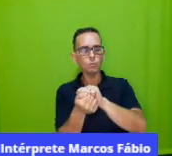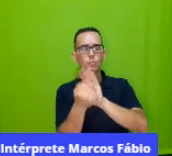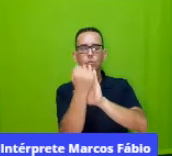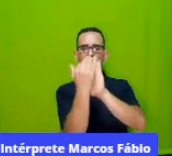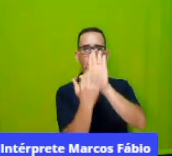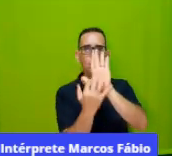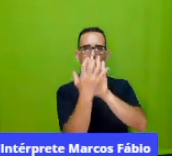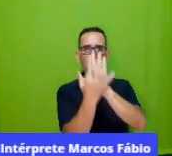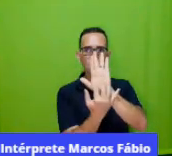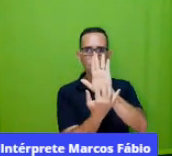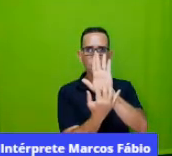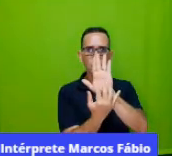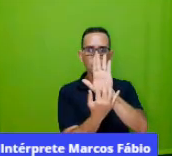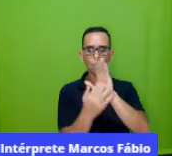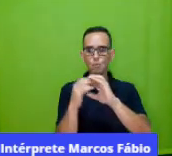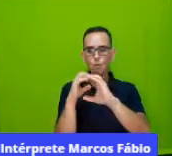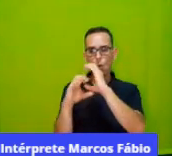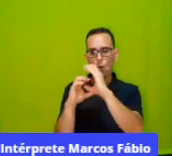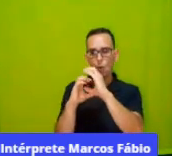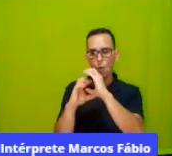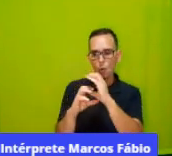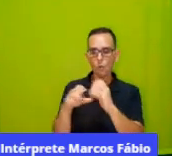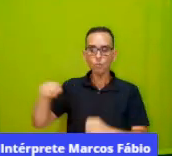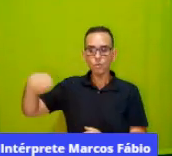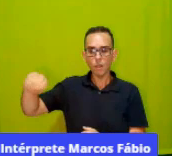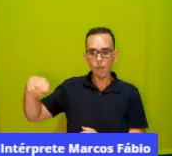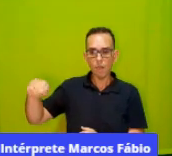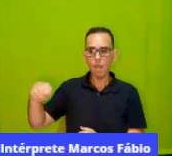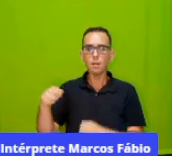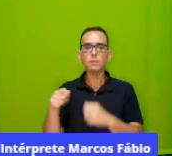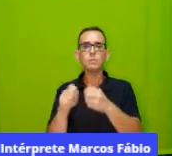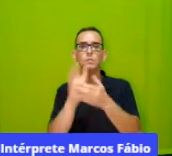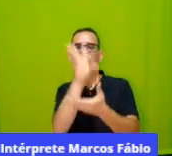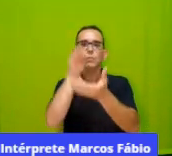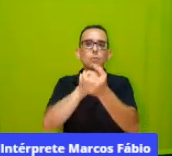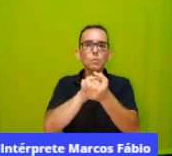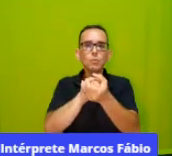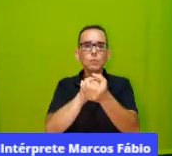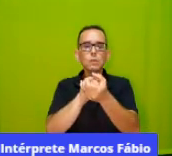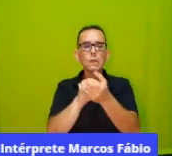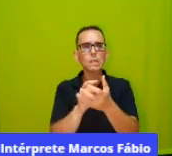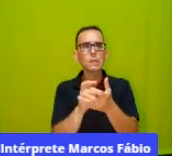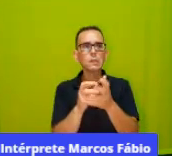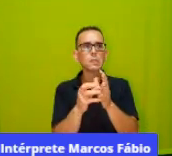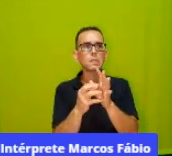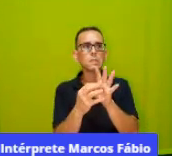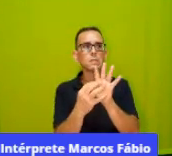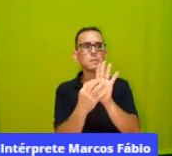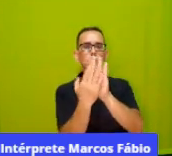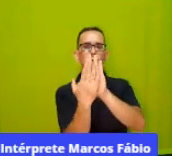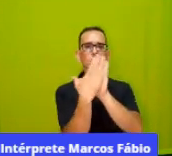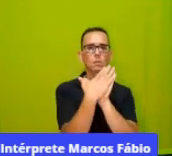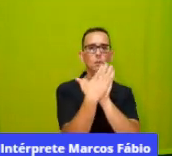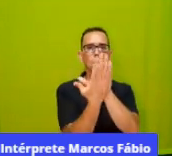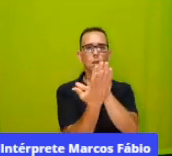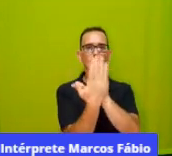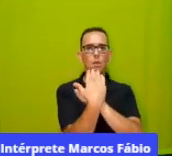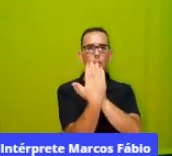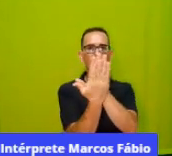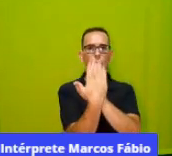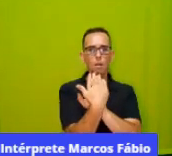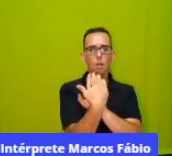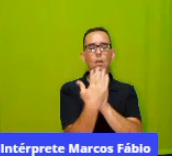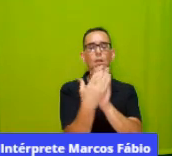comunicação alternativa na prancha de comunicação, no álbum de comunicação, no chaveiro, no BodyMaker,